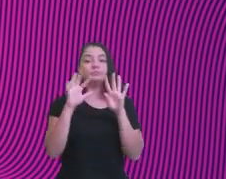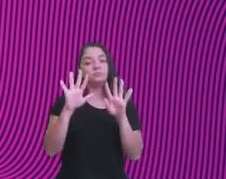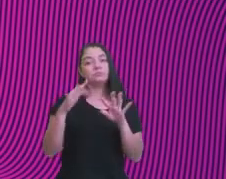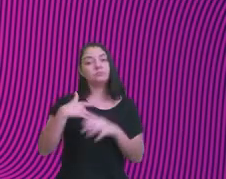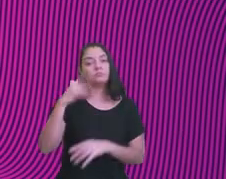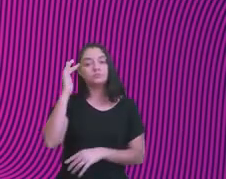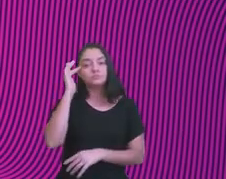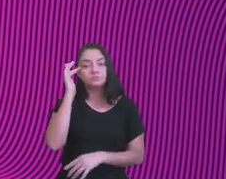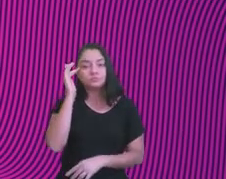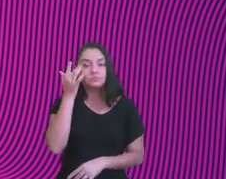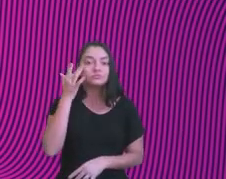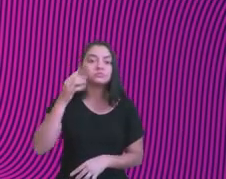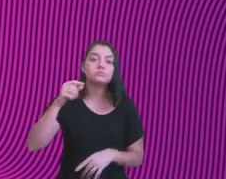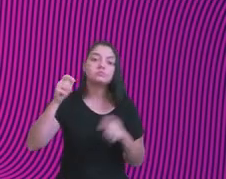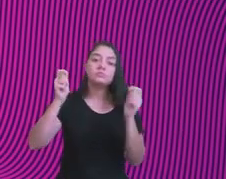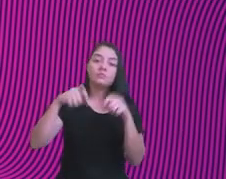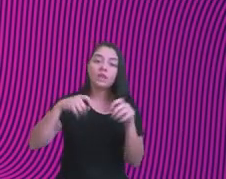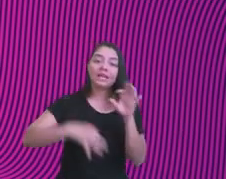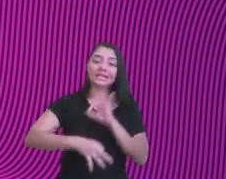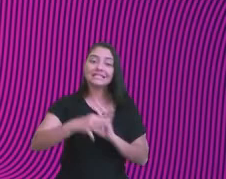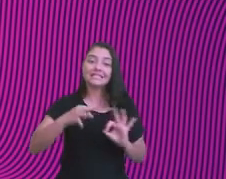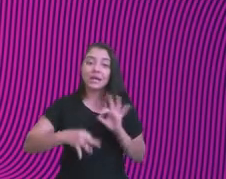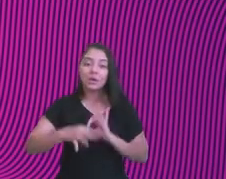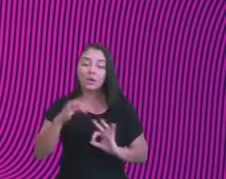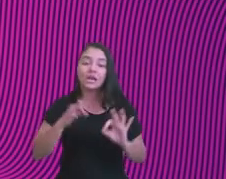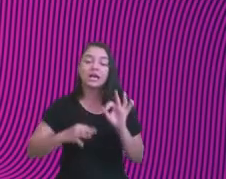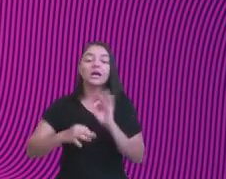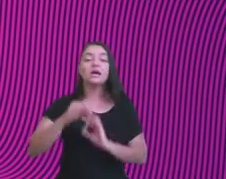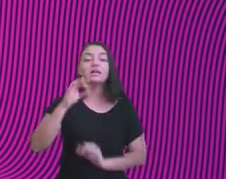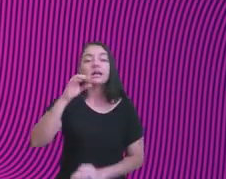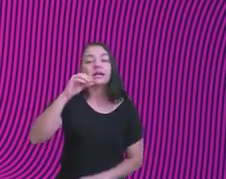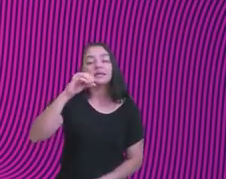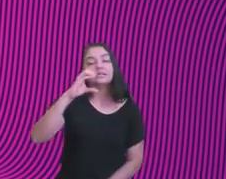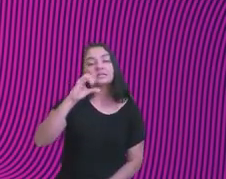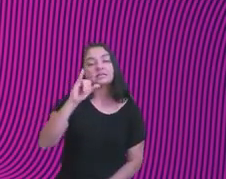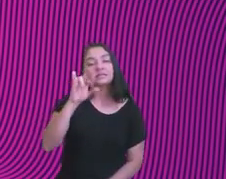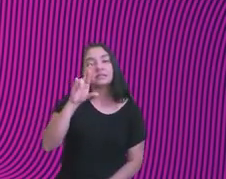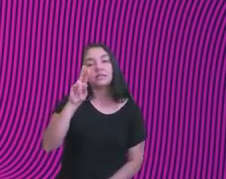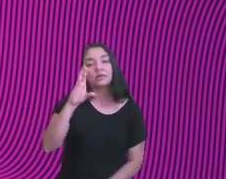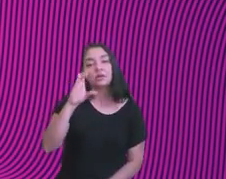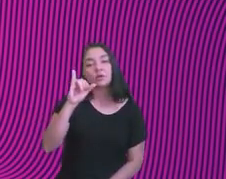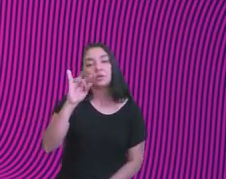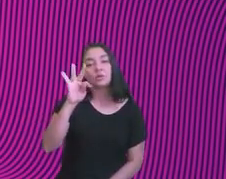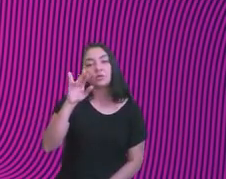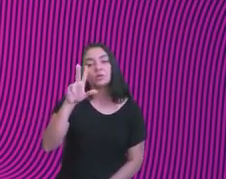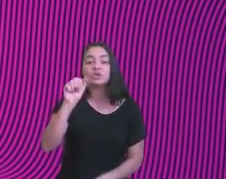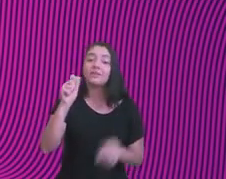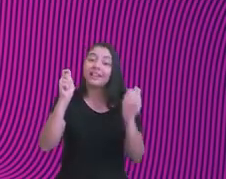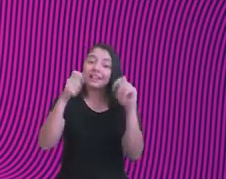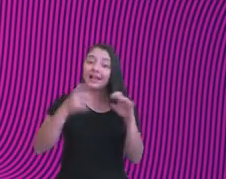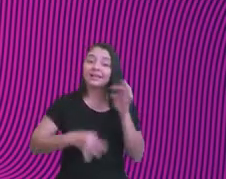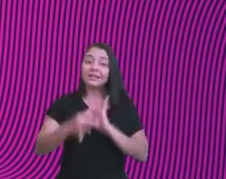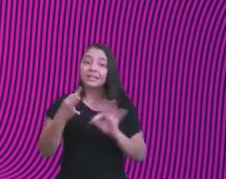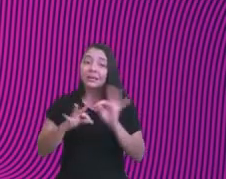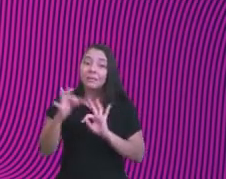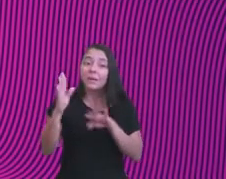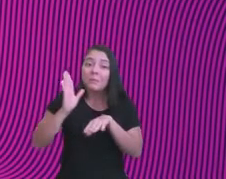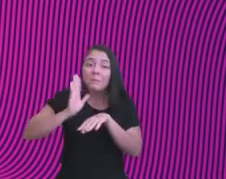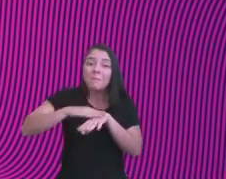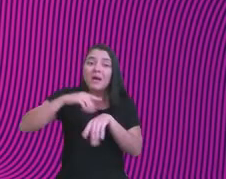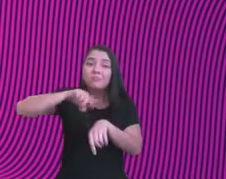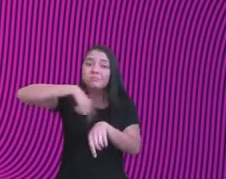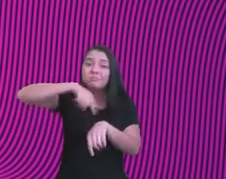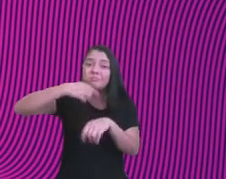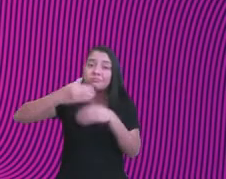célula tumoral circulante positiva, talvez esse é um paciente que você prolongar um pouco o tratamento teria algum benefício.